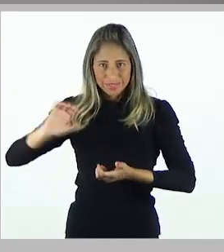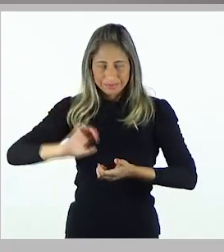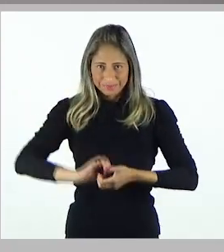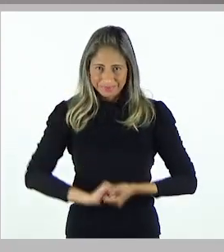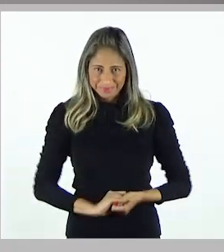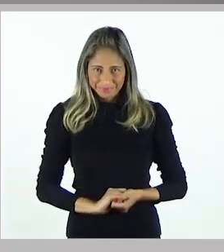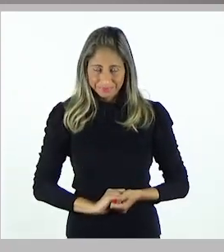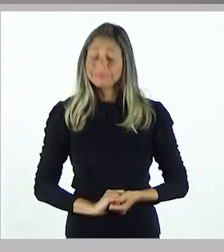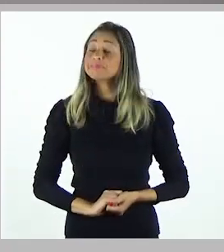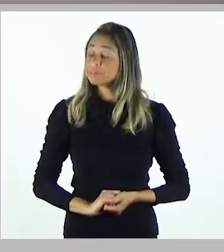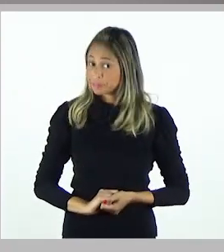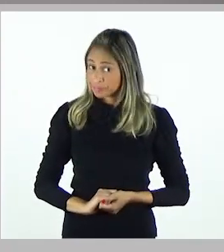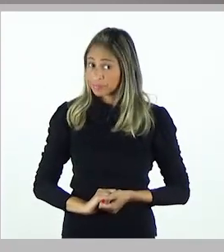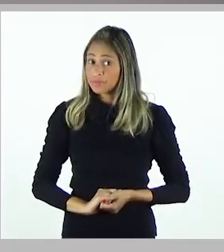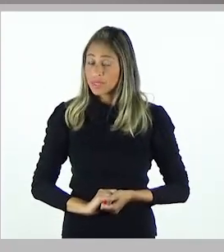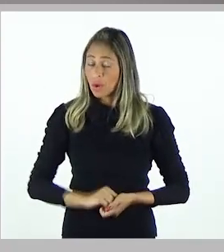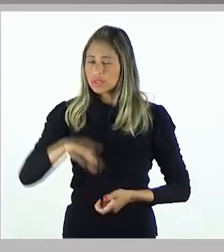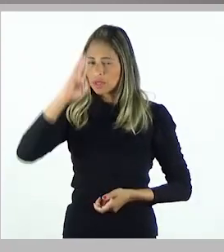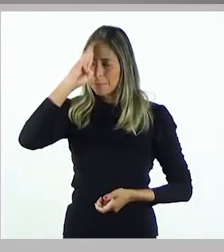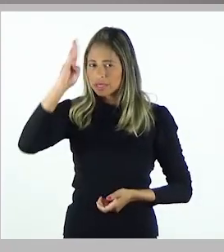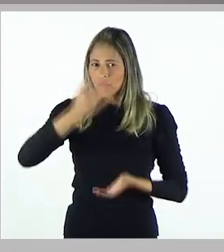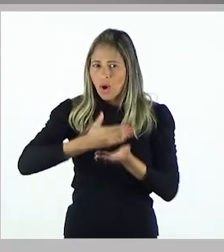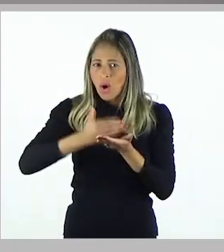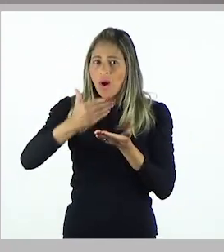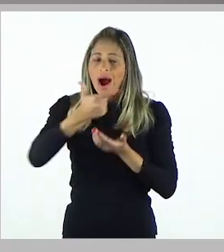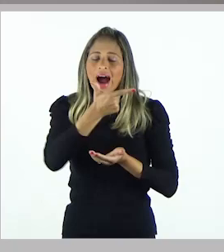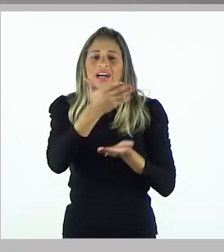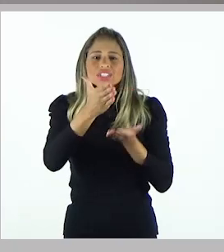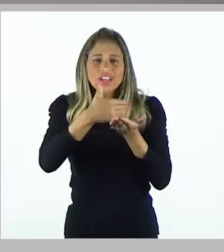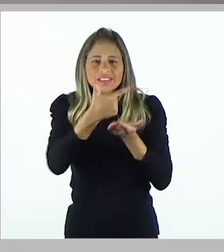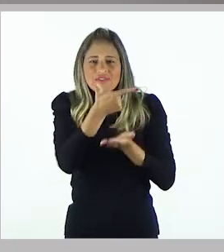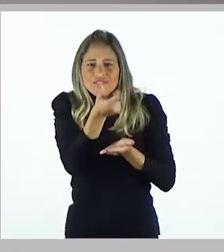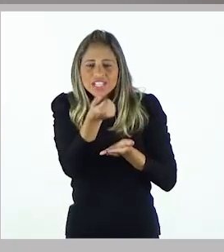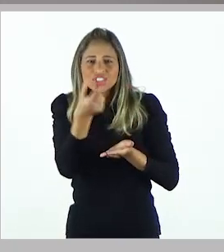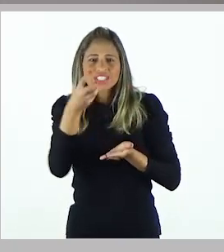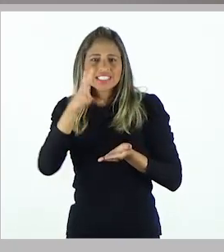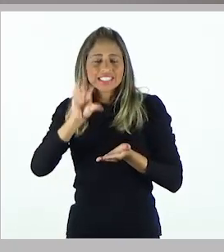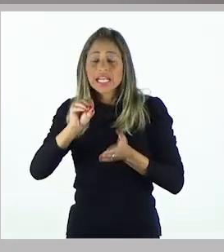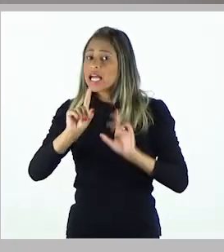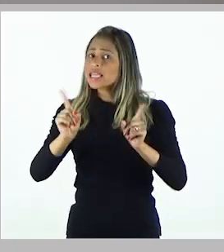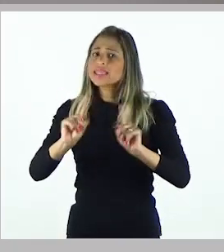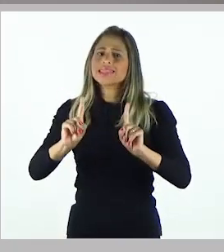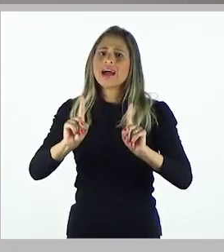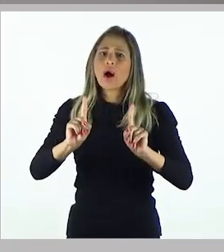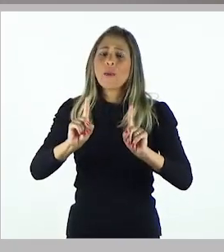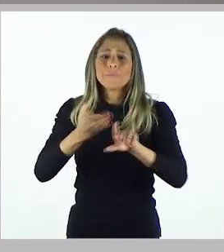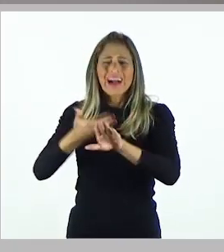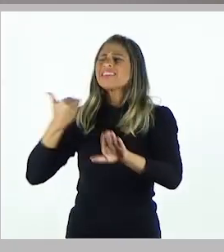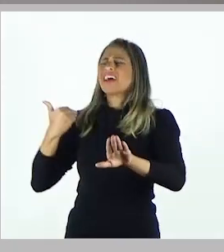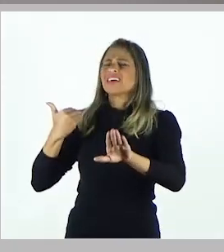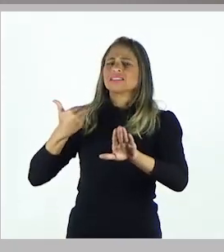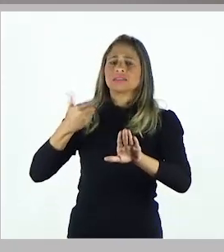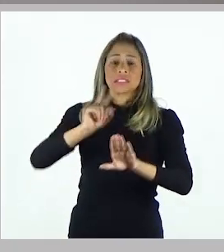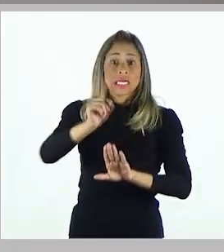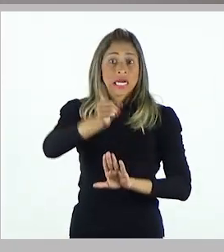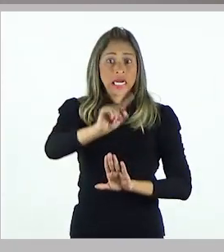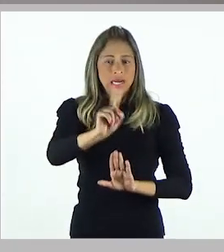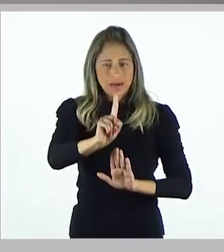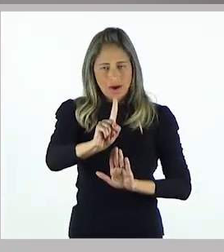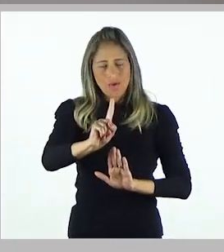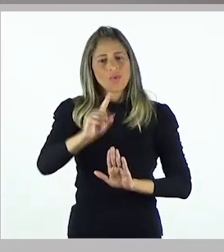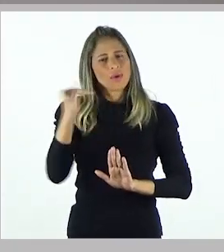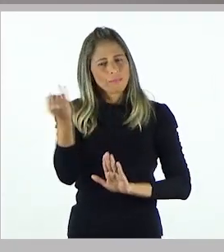literatura. Um dos princípios fundamentais da Agenda 2030 é não deixar ninguém para trás.